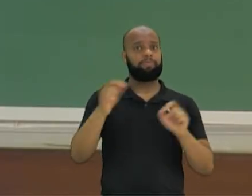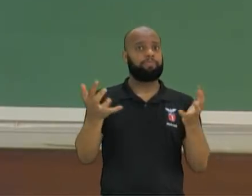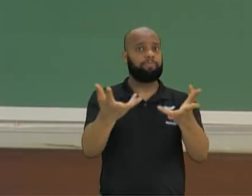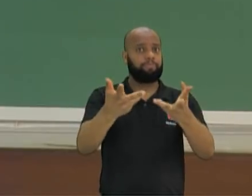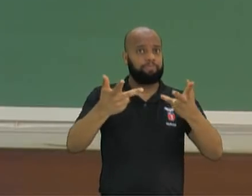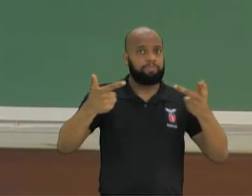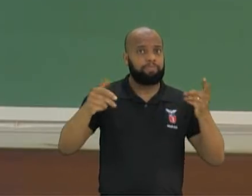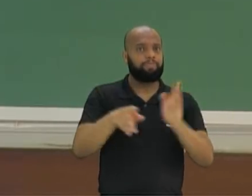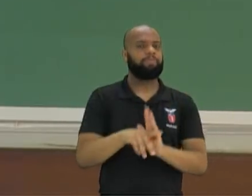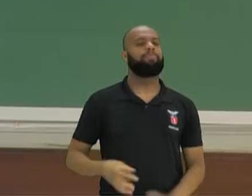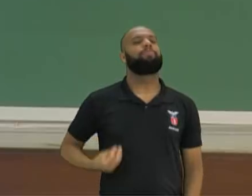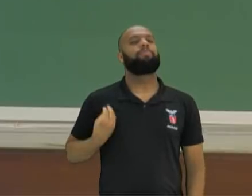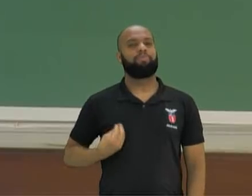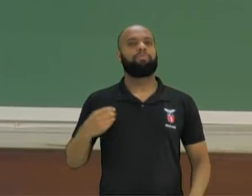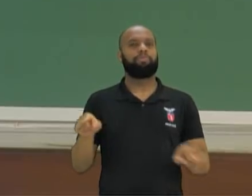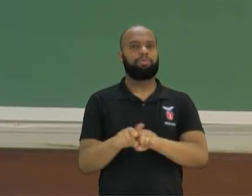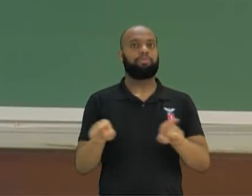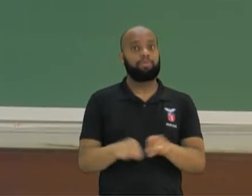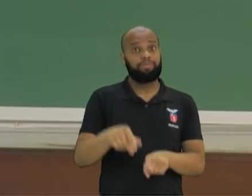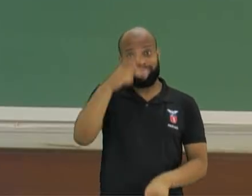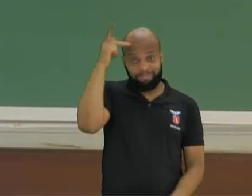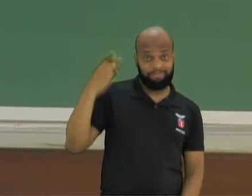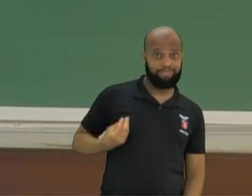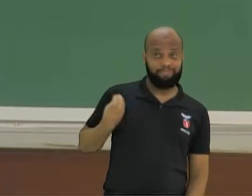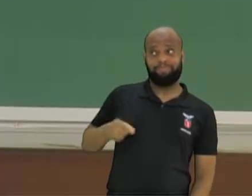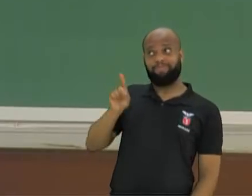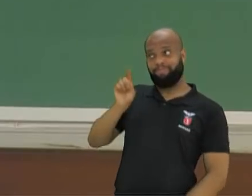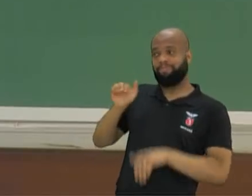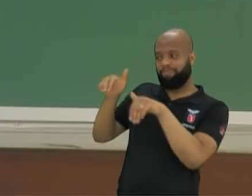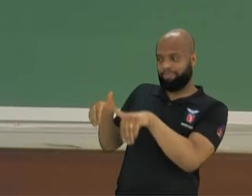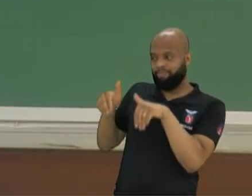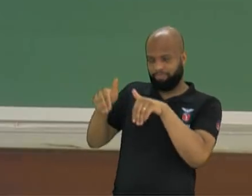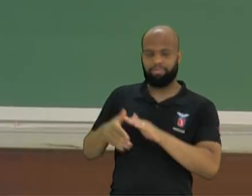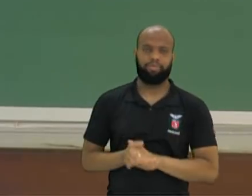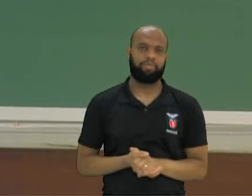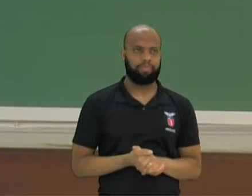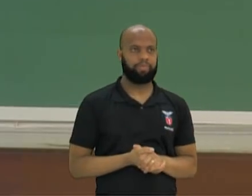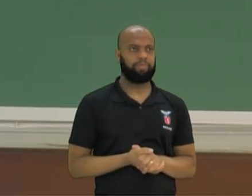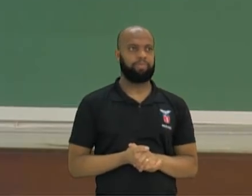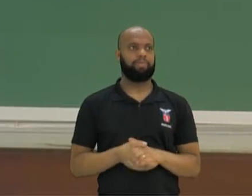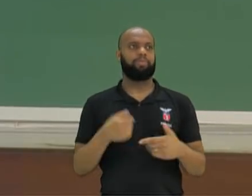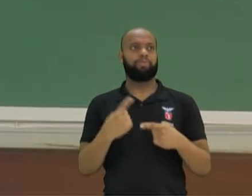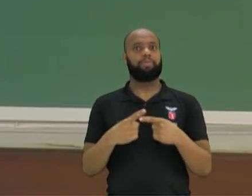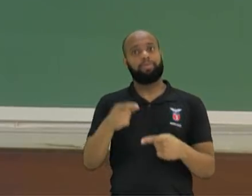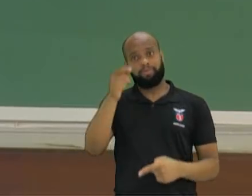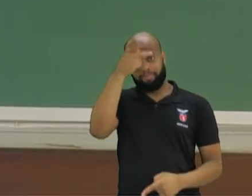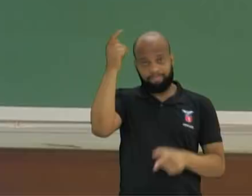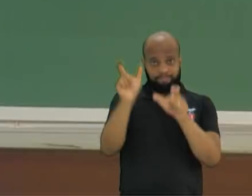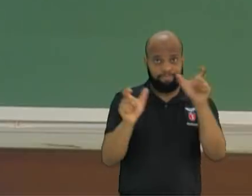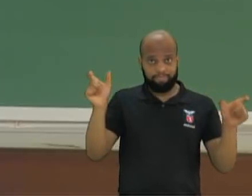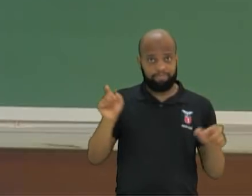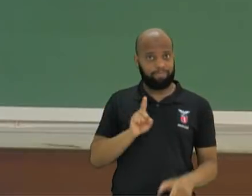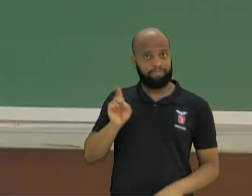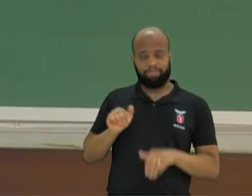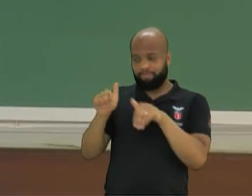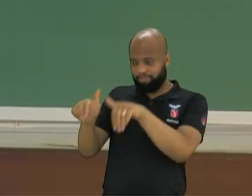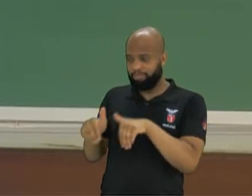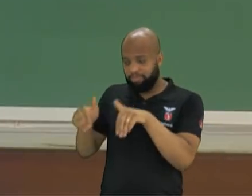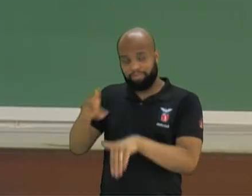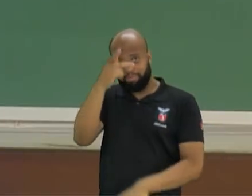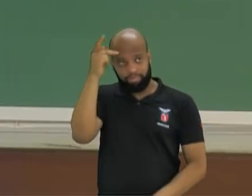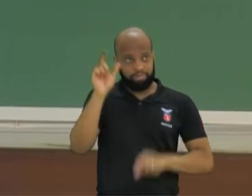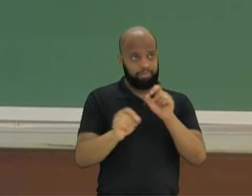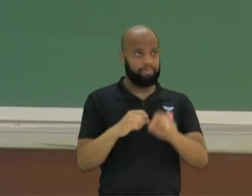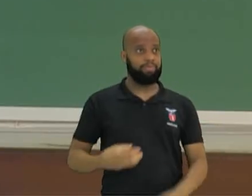qualidade de vida dos australianos, né? Os australianos, até o início da pandemia, os